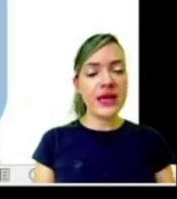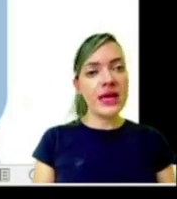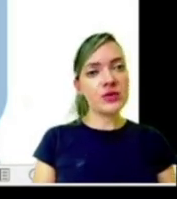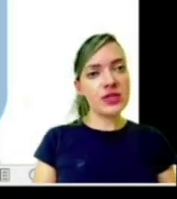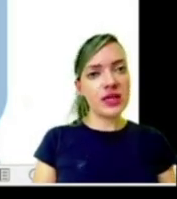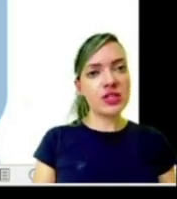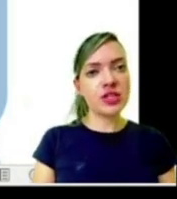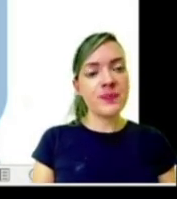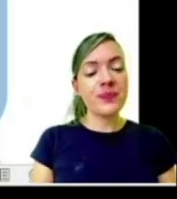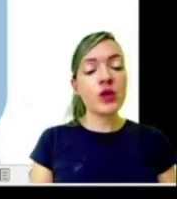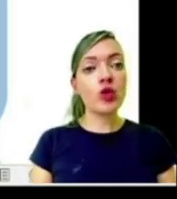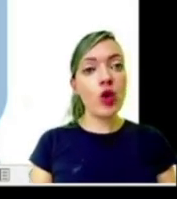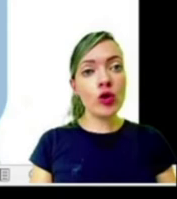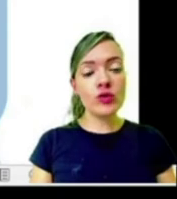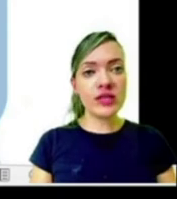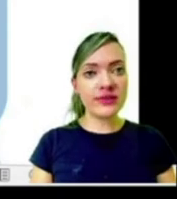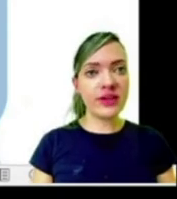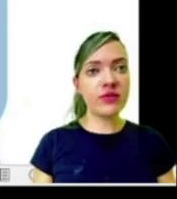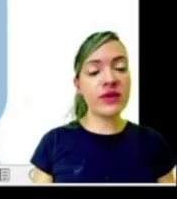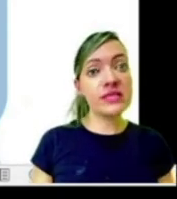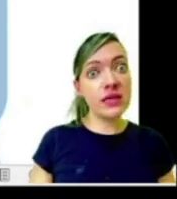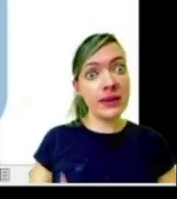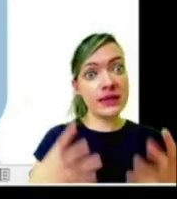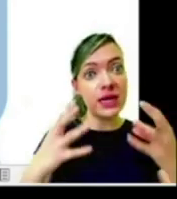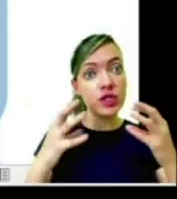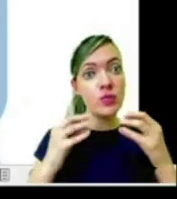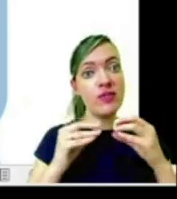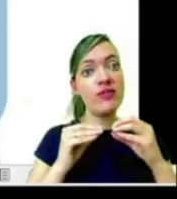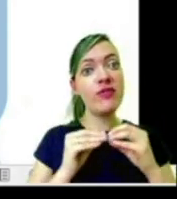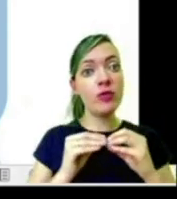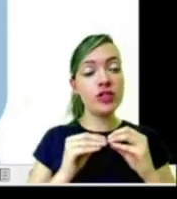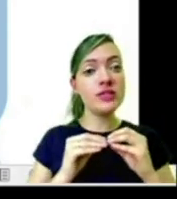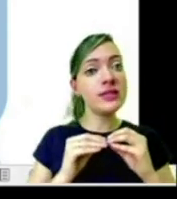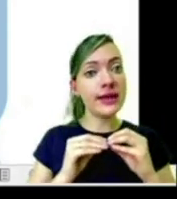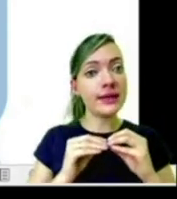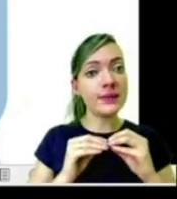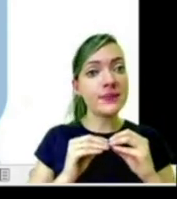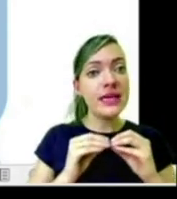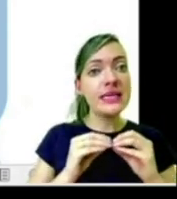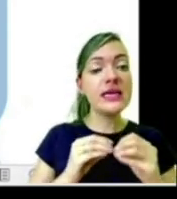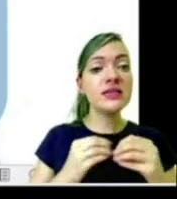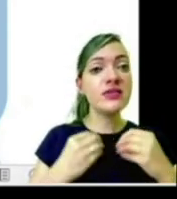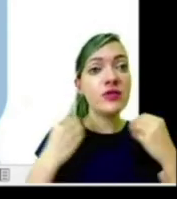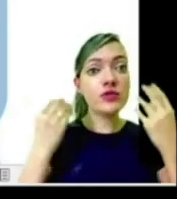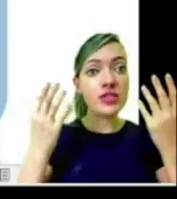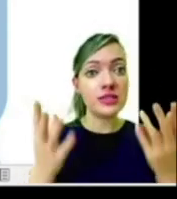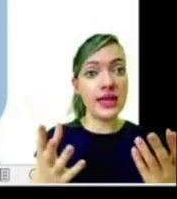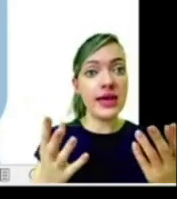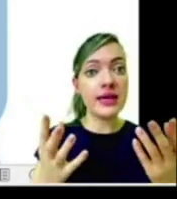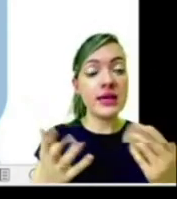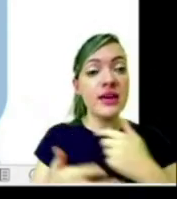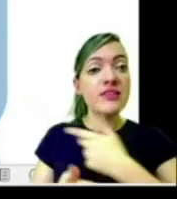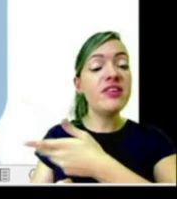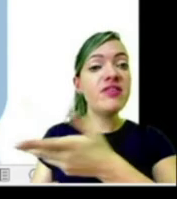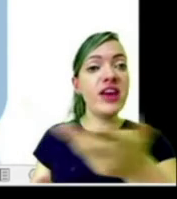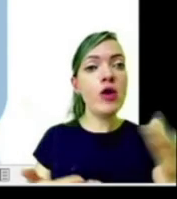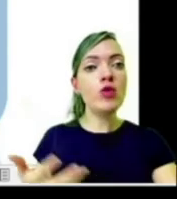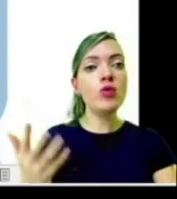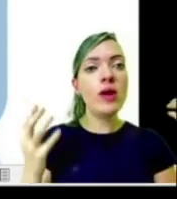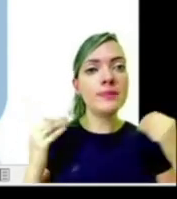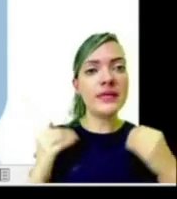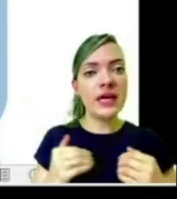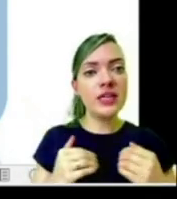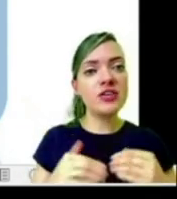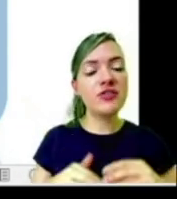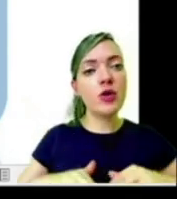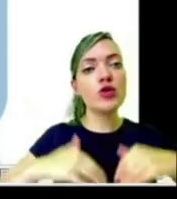galera. É o seguinte: todo ser vivo vai se alimentar de uma fonte externa. E essa fonte externa viveu